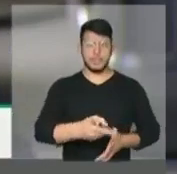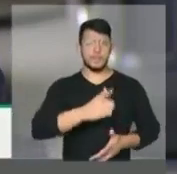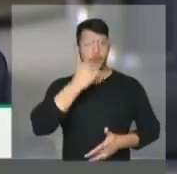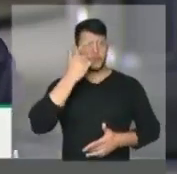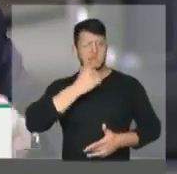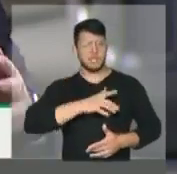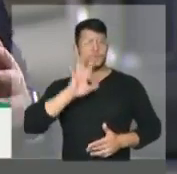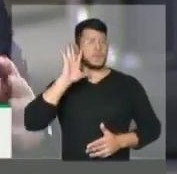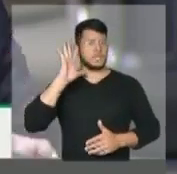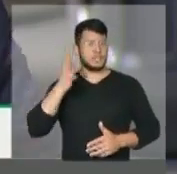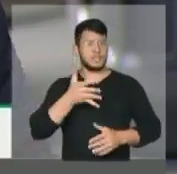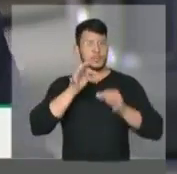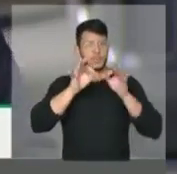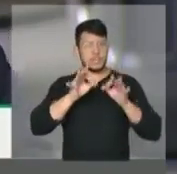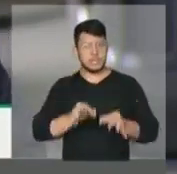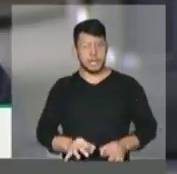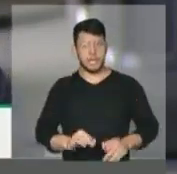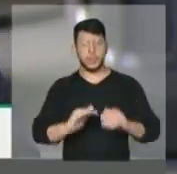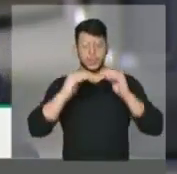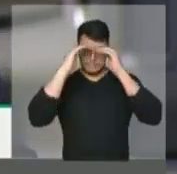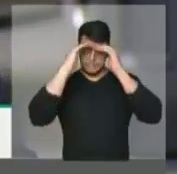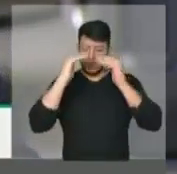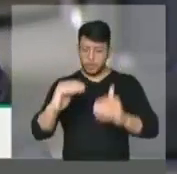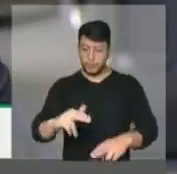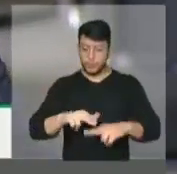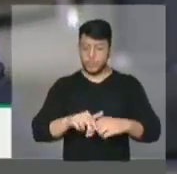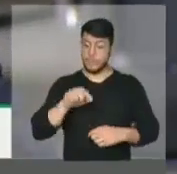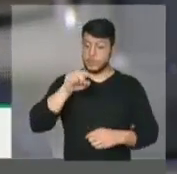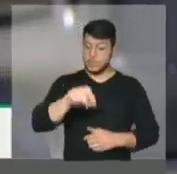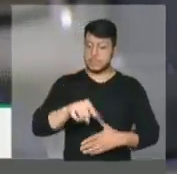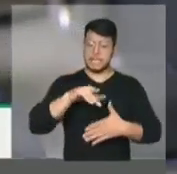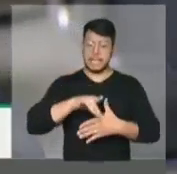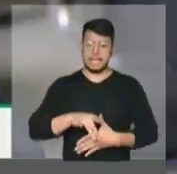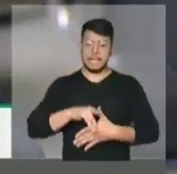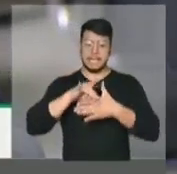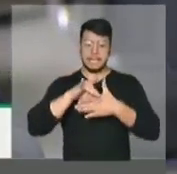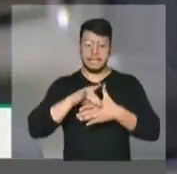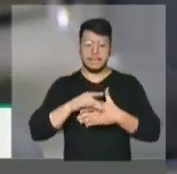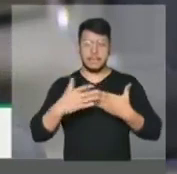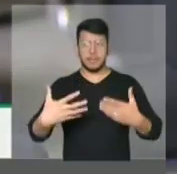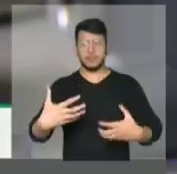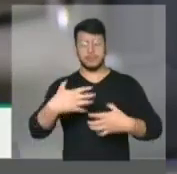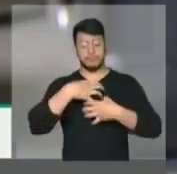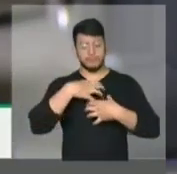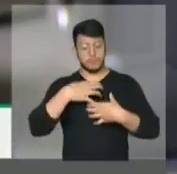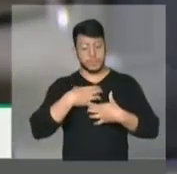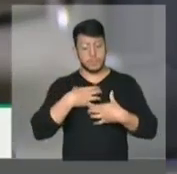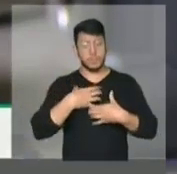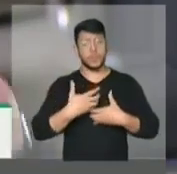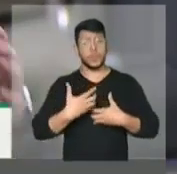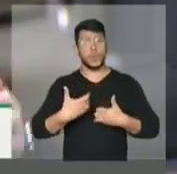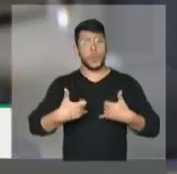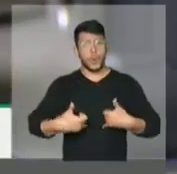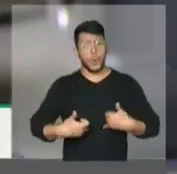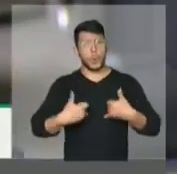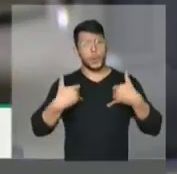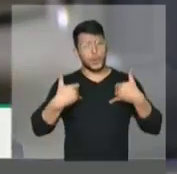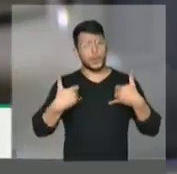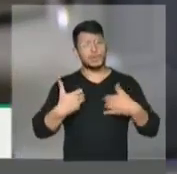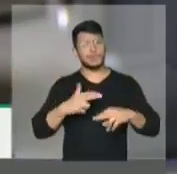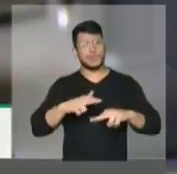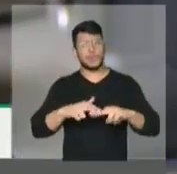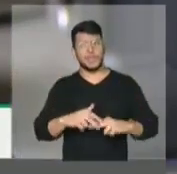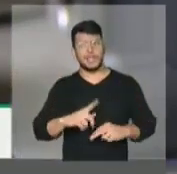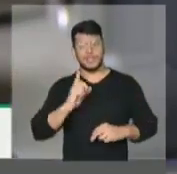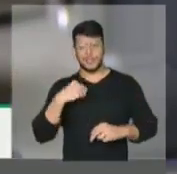sendo ouvido, sendo escutado sobre o seu comando, e muito me orgulha hoje poder fazer